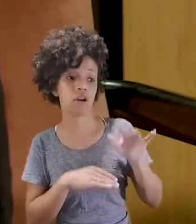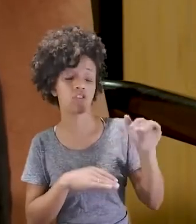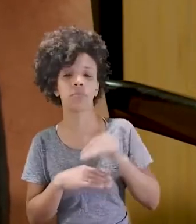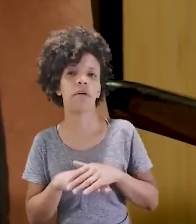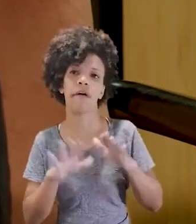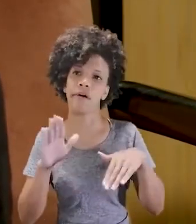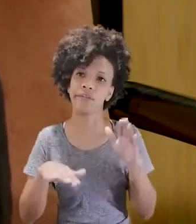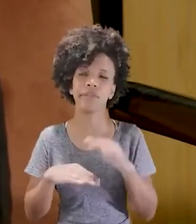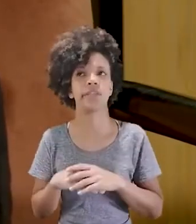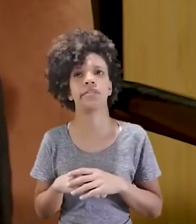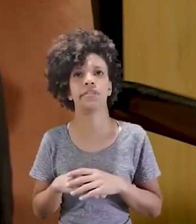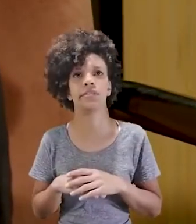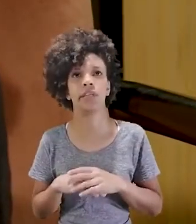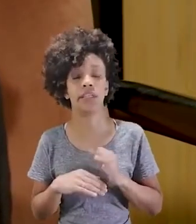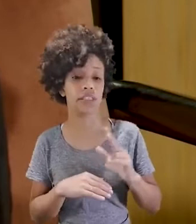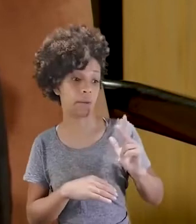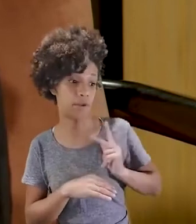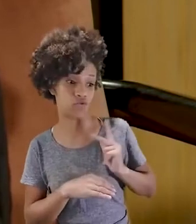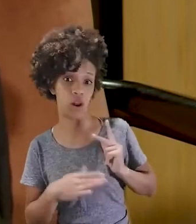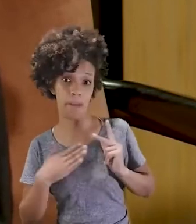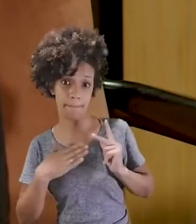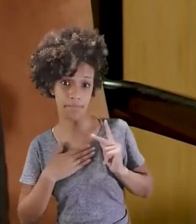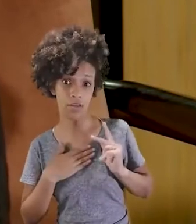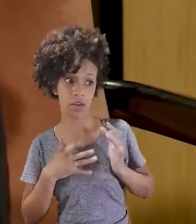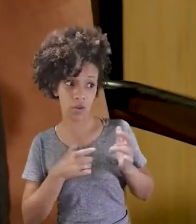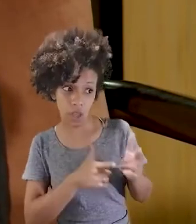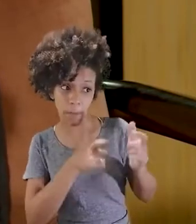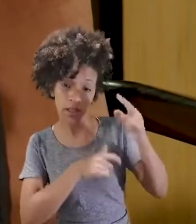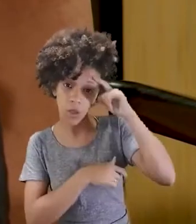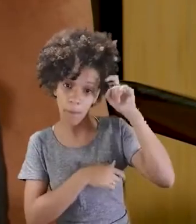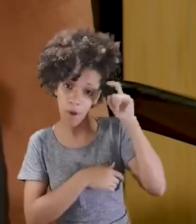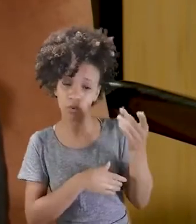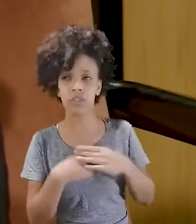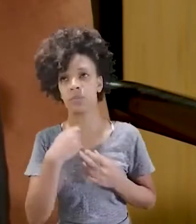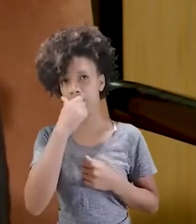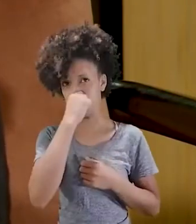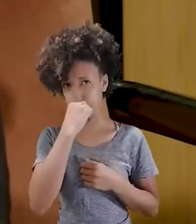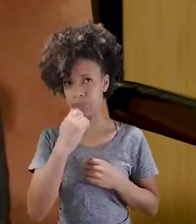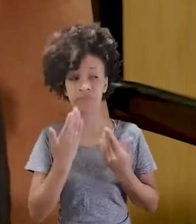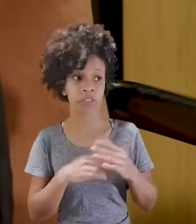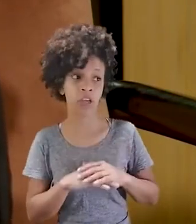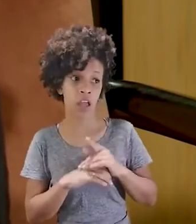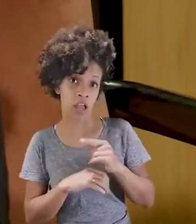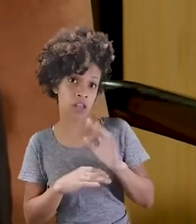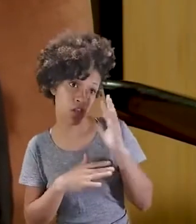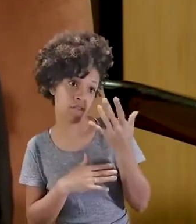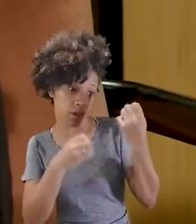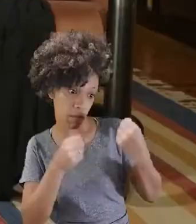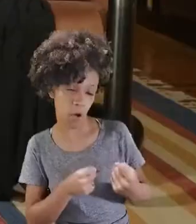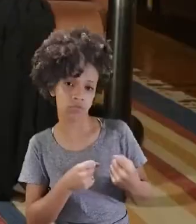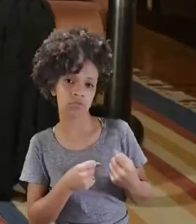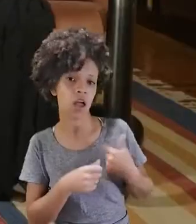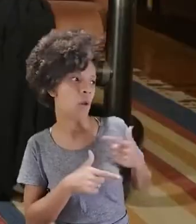aí você tiver Geralmente se é uma coisa particular minha que eu quero matar o Maurício aí se ele decidir que eu posso aí eu mesmo